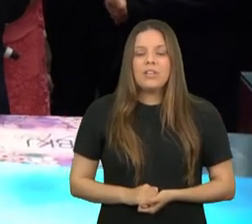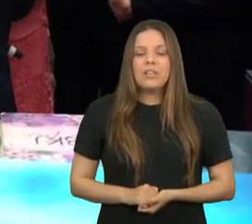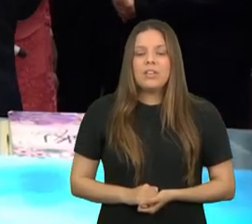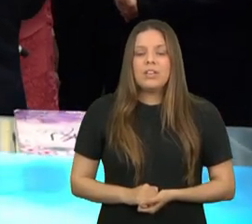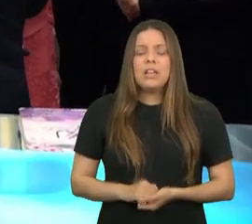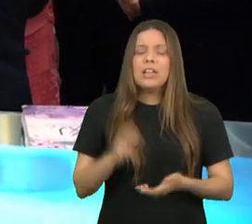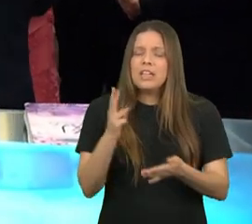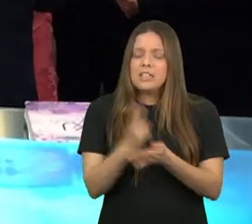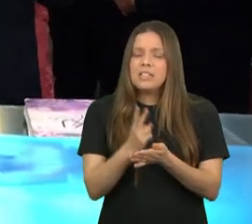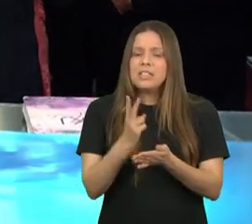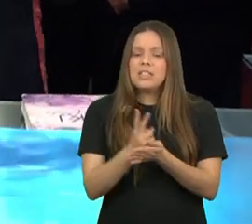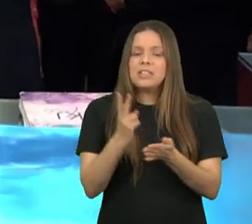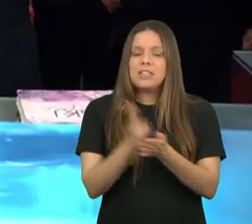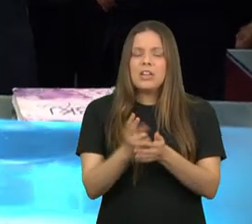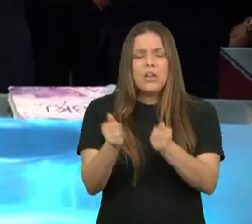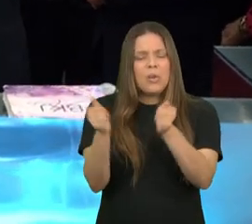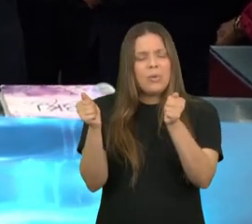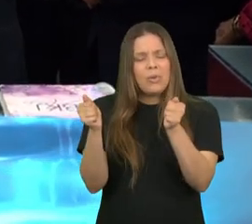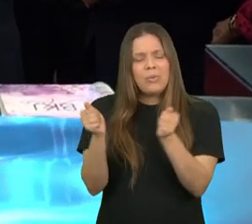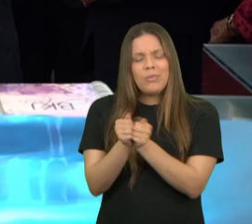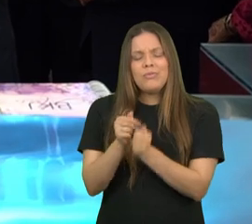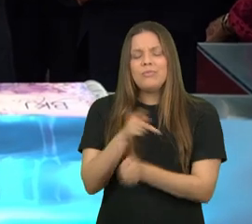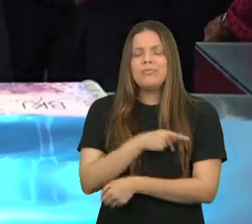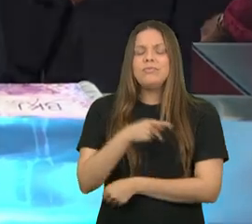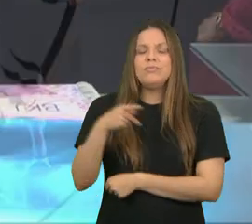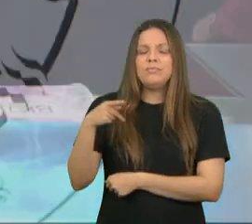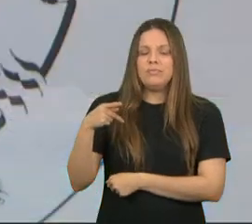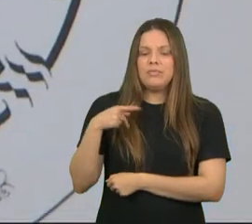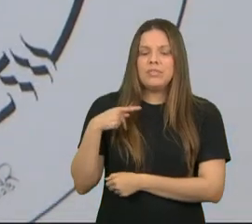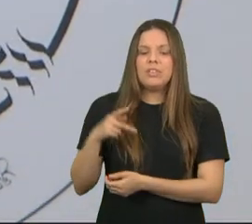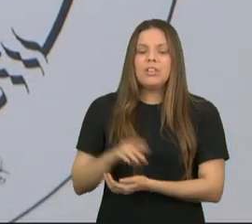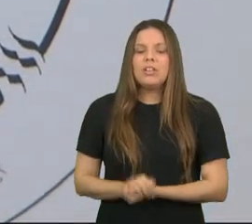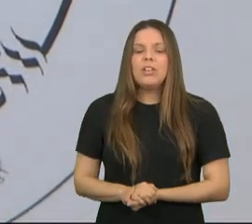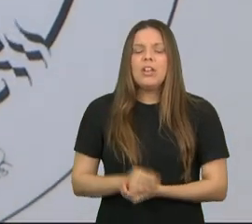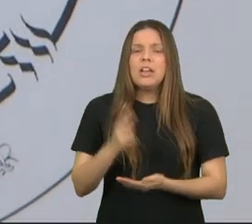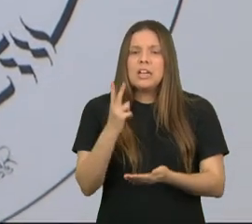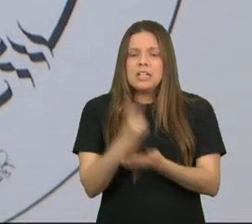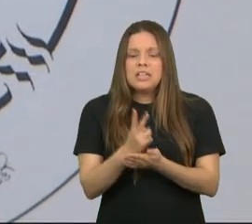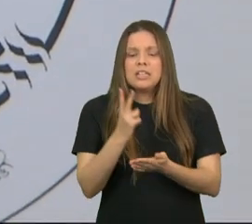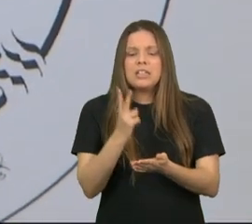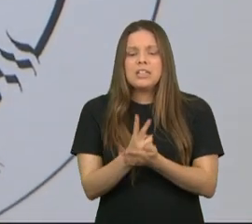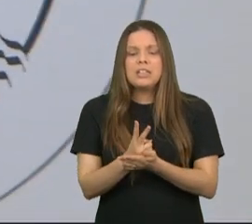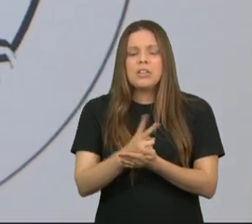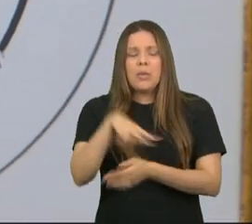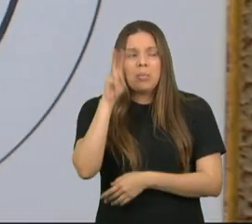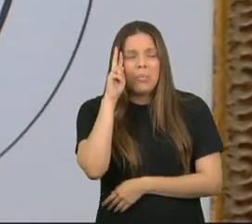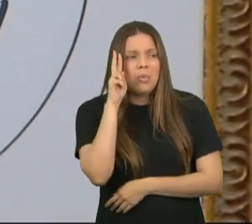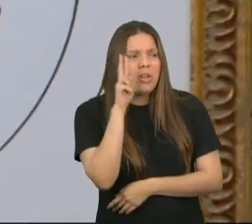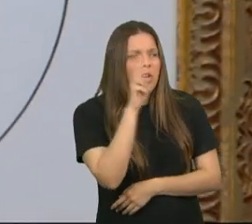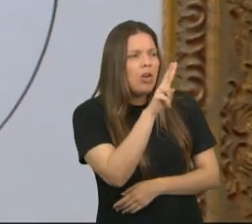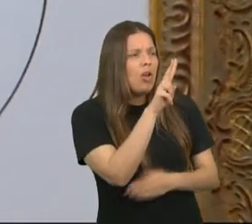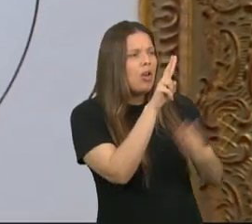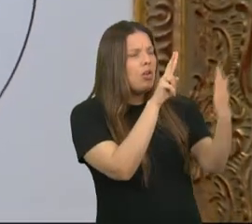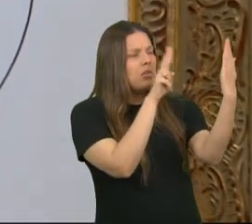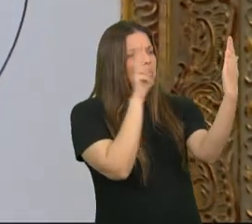guardado com o senhor, e todas as vezes que o senhor olhar, saiba que este